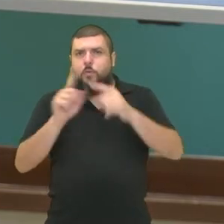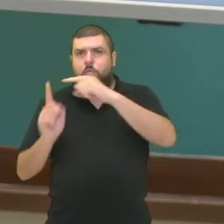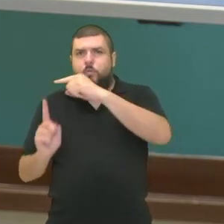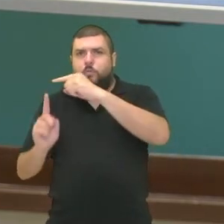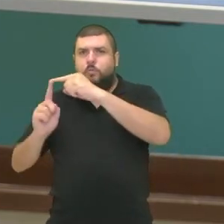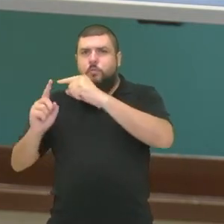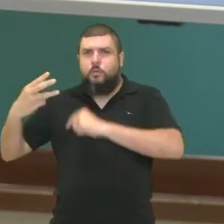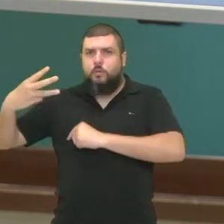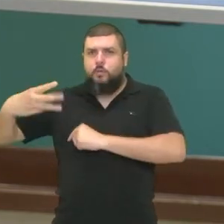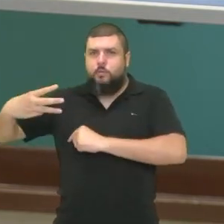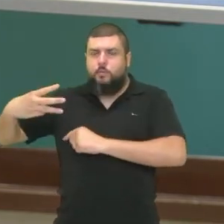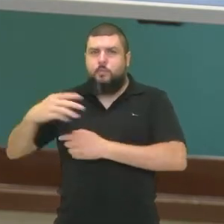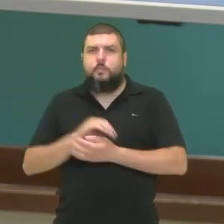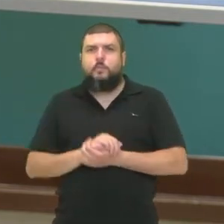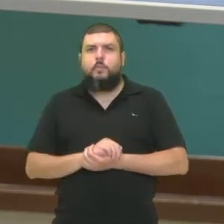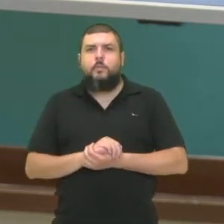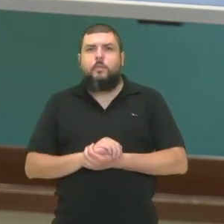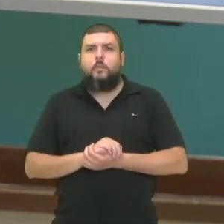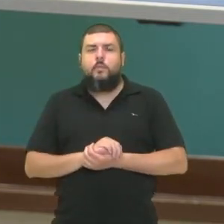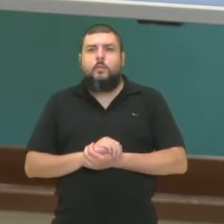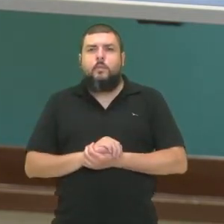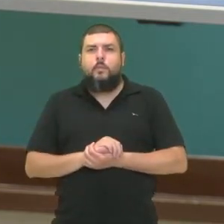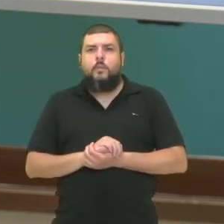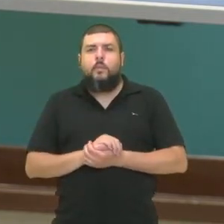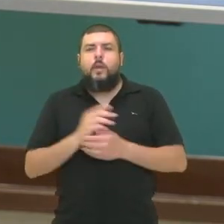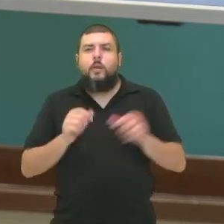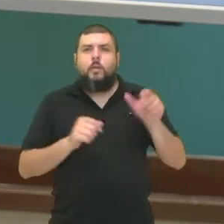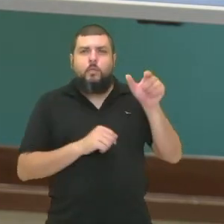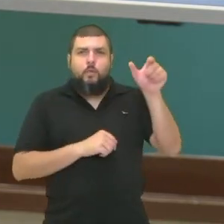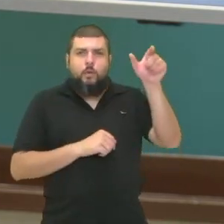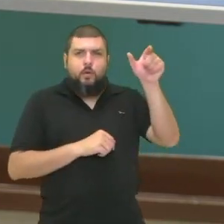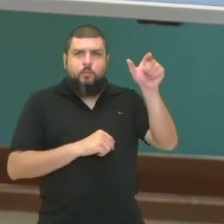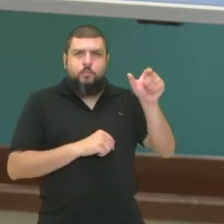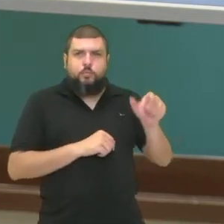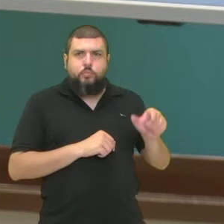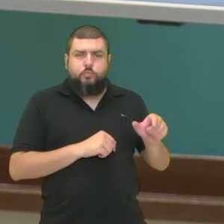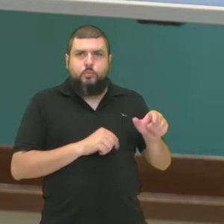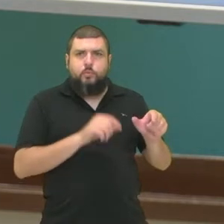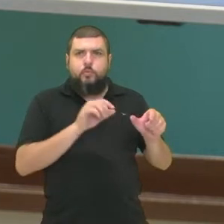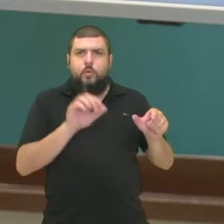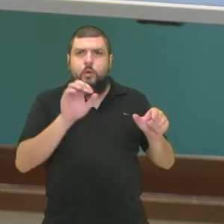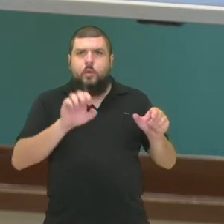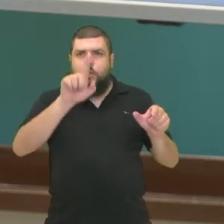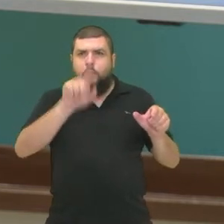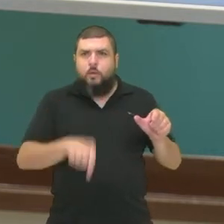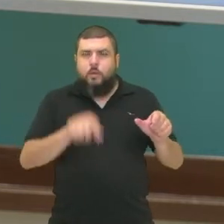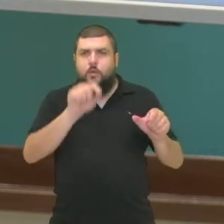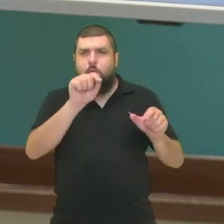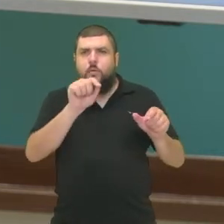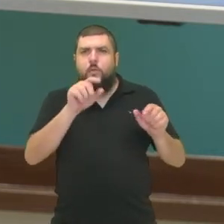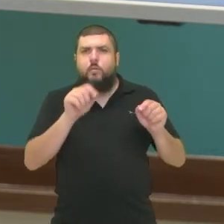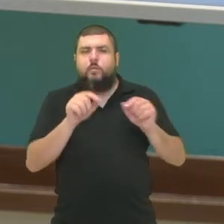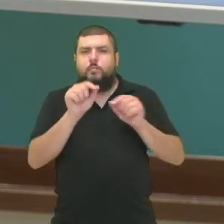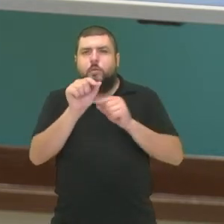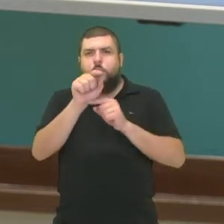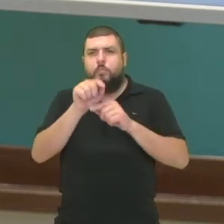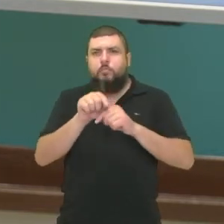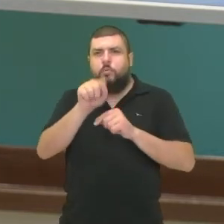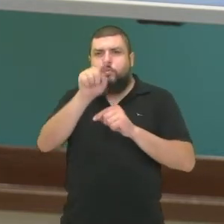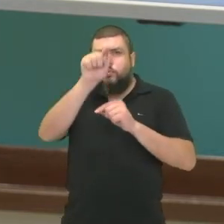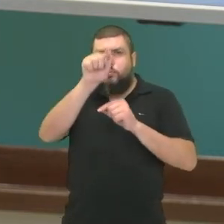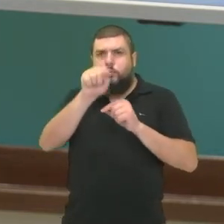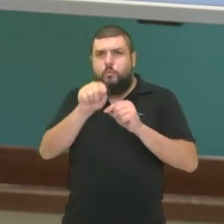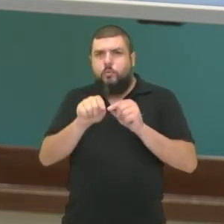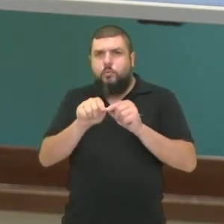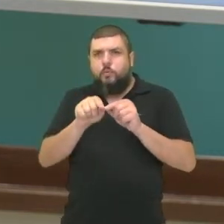seja, a primeira coluna vai corresponder às abscissas dos três pontos, a segunda